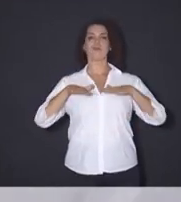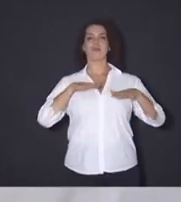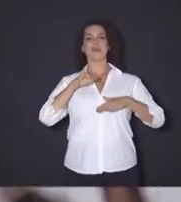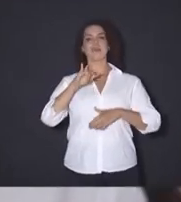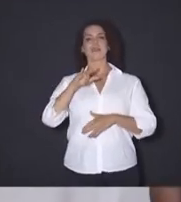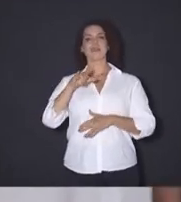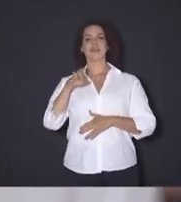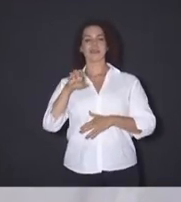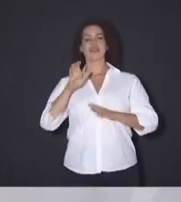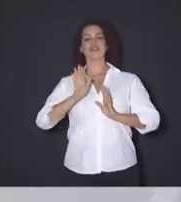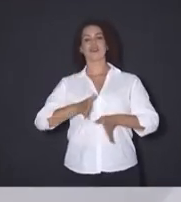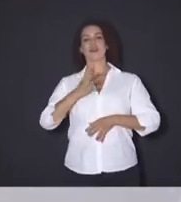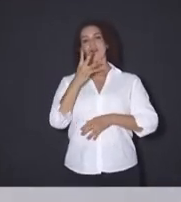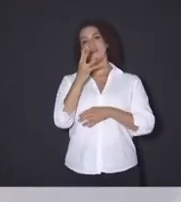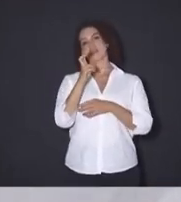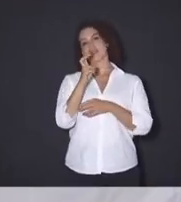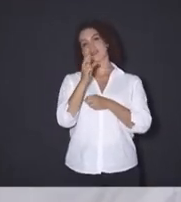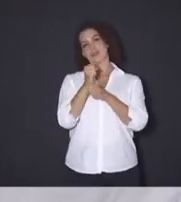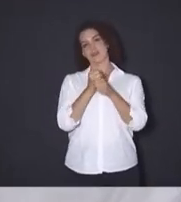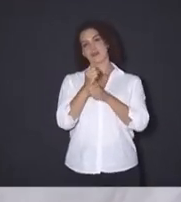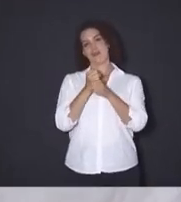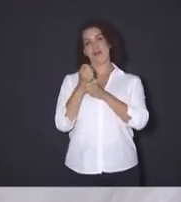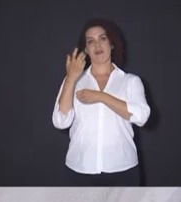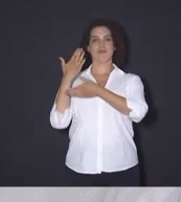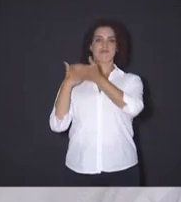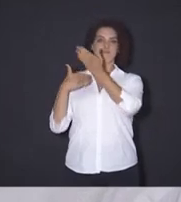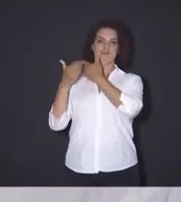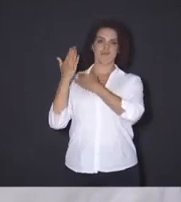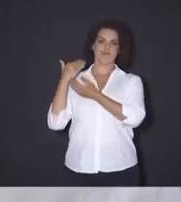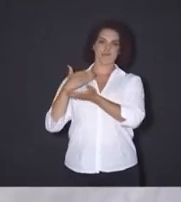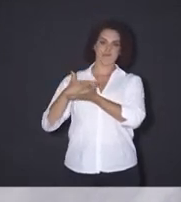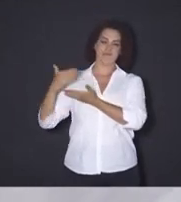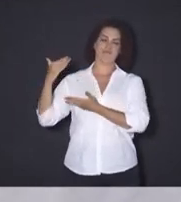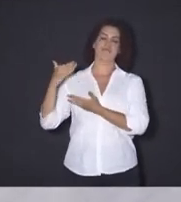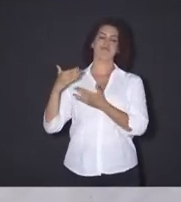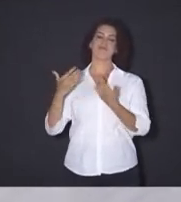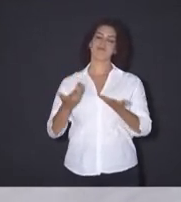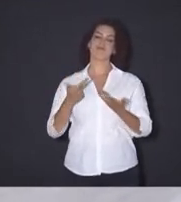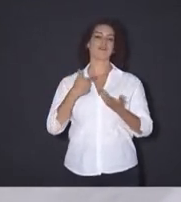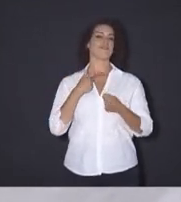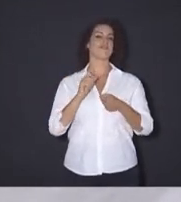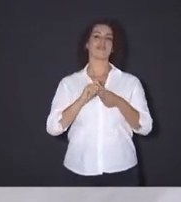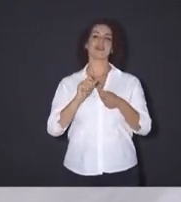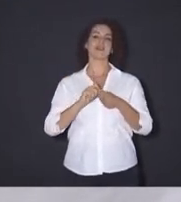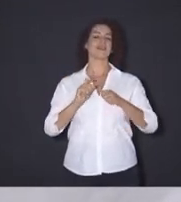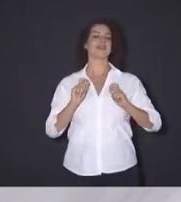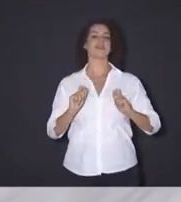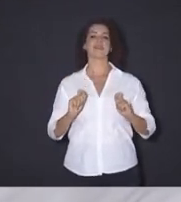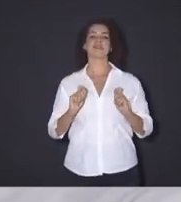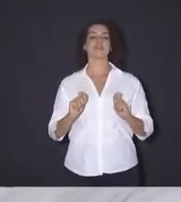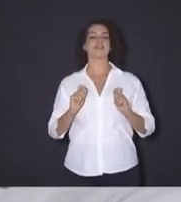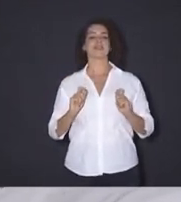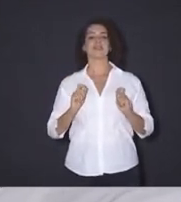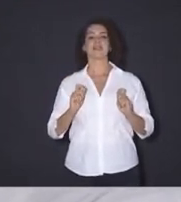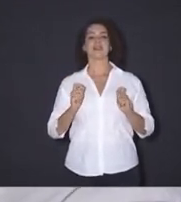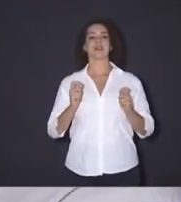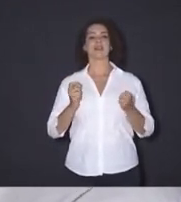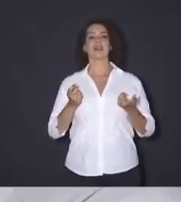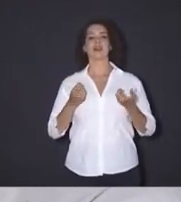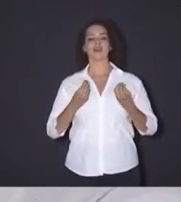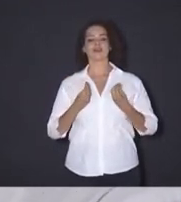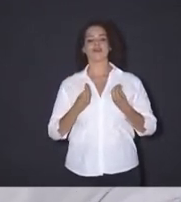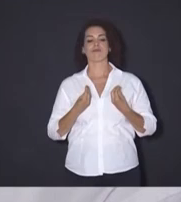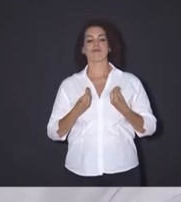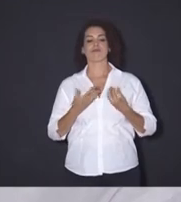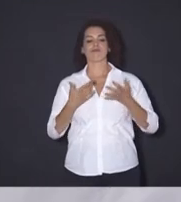de 45 anos atrás é o que eu faço é justamente dá sentido